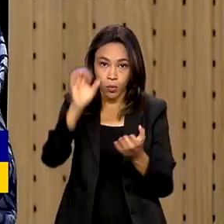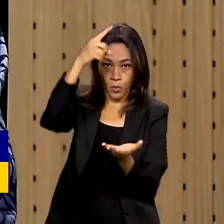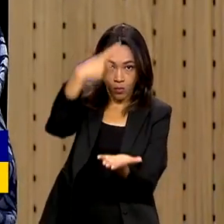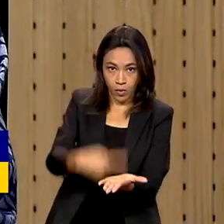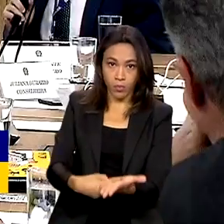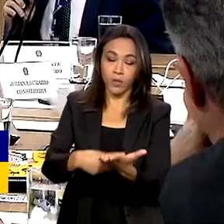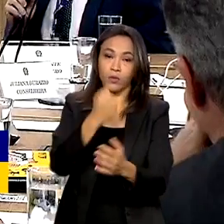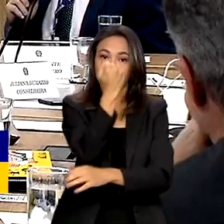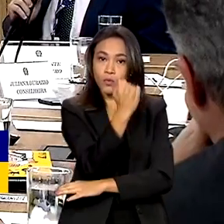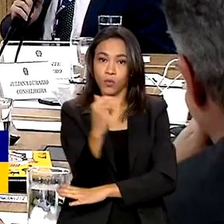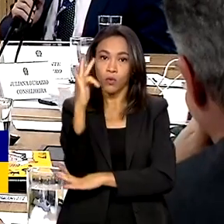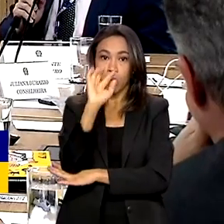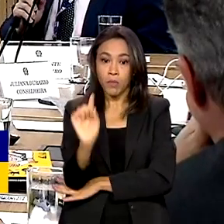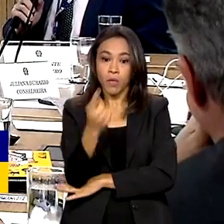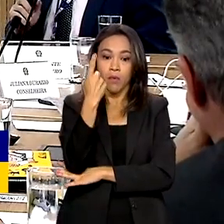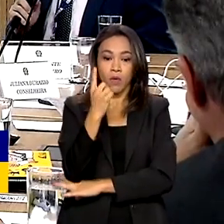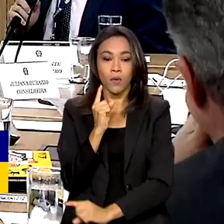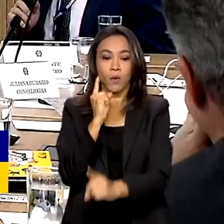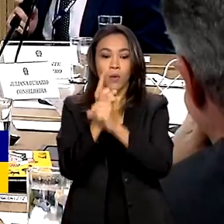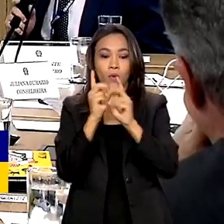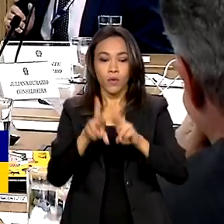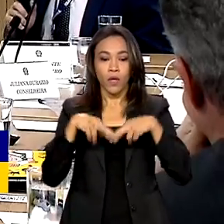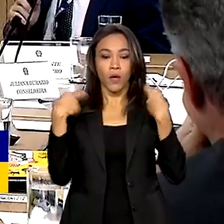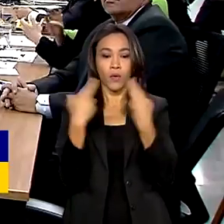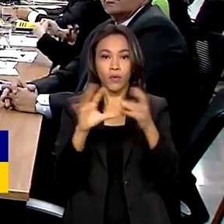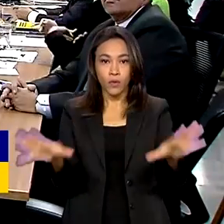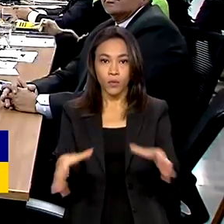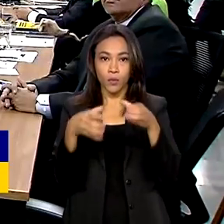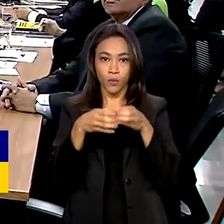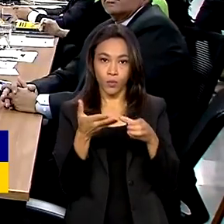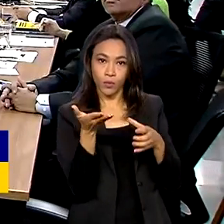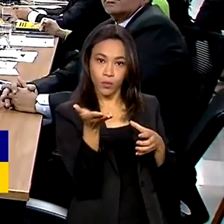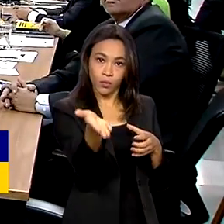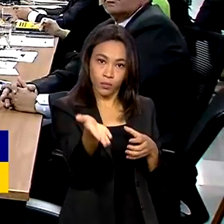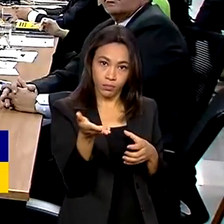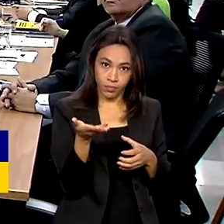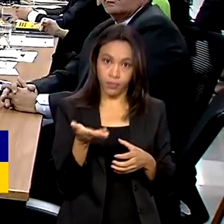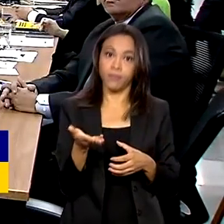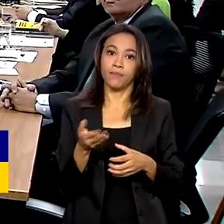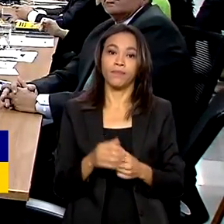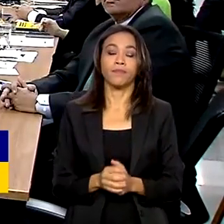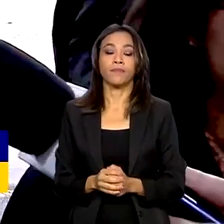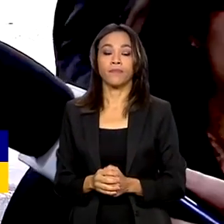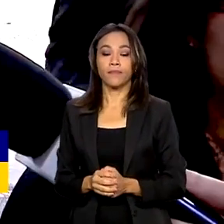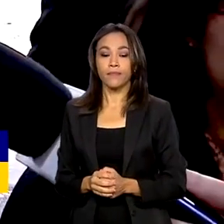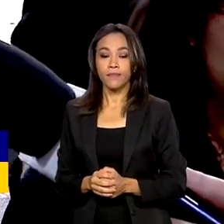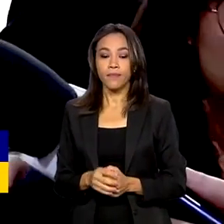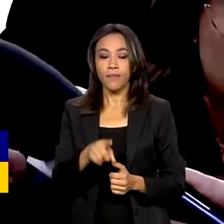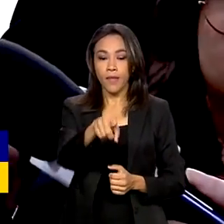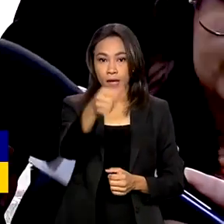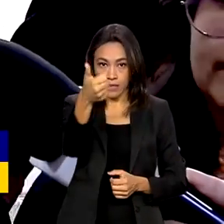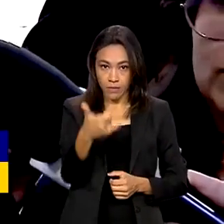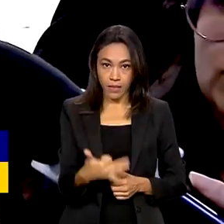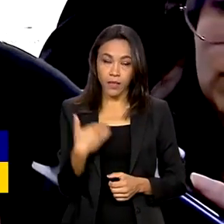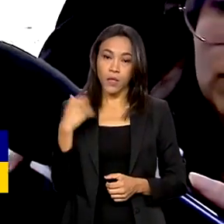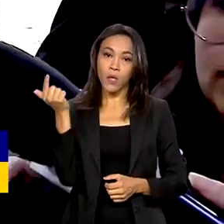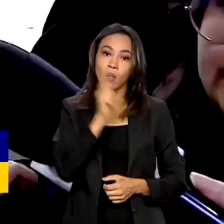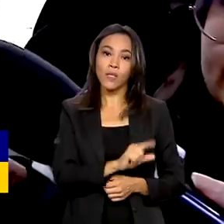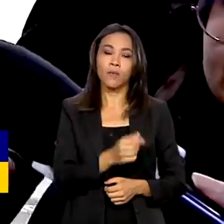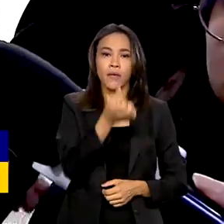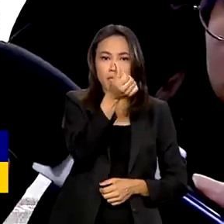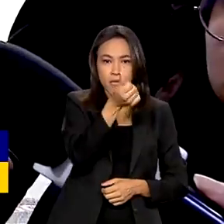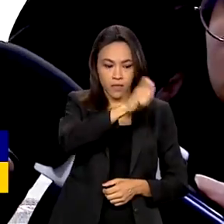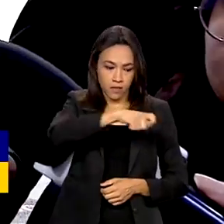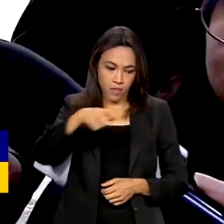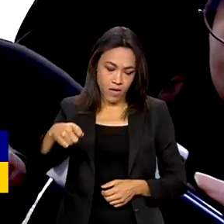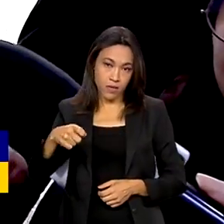durante a primeira sessão da Comissão Temática de Meio Ambiente e Desenvolvimento Sustentável. Consegui, nos primeiros 6 meses